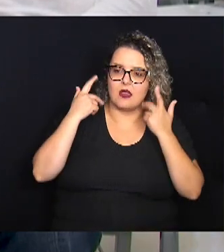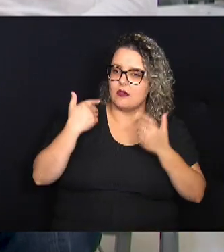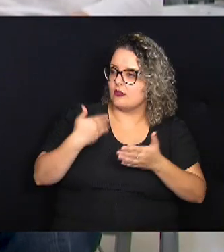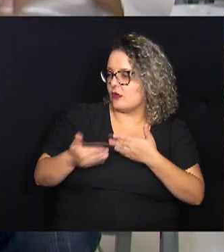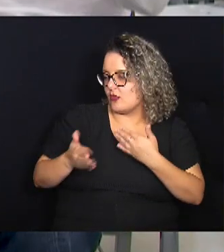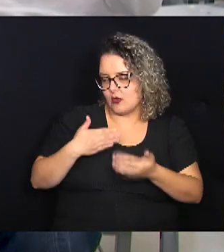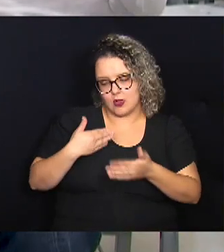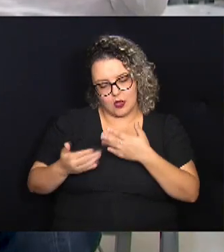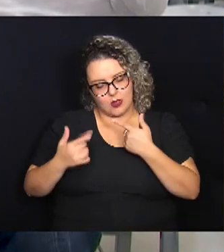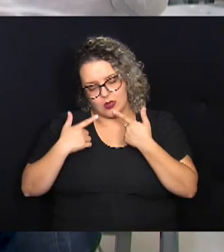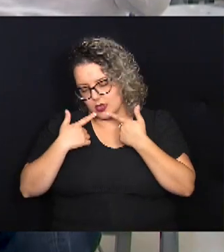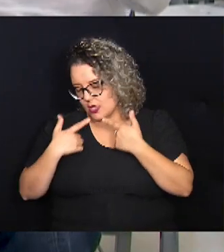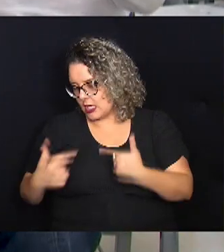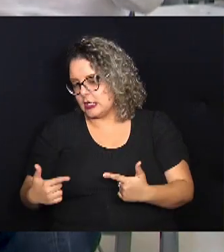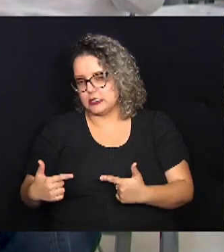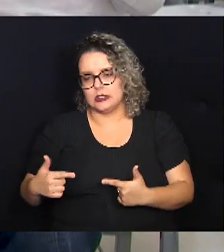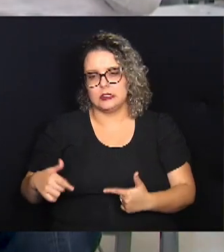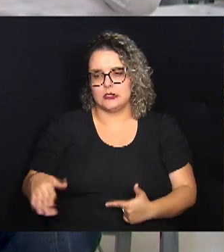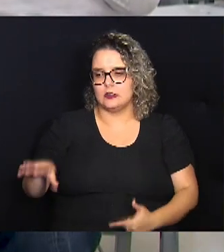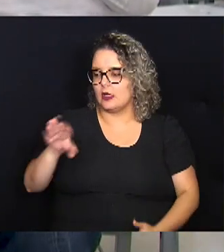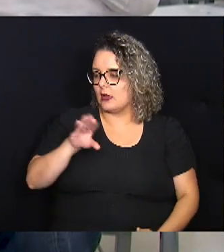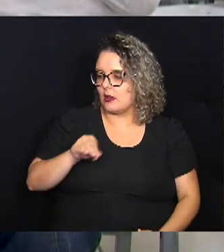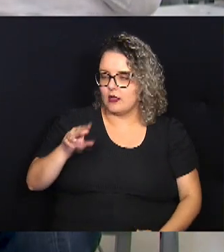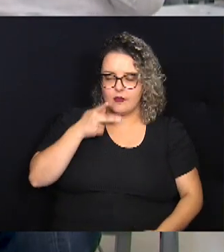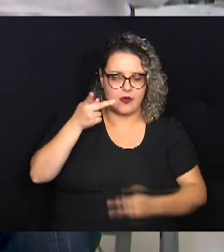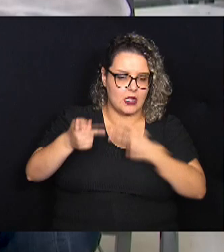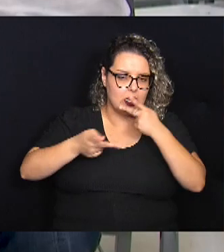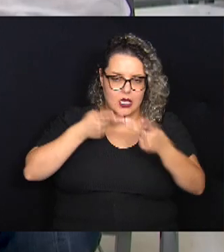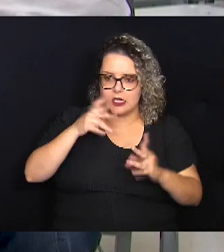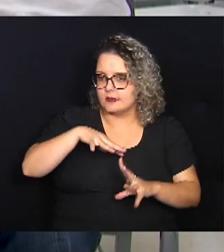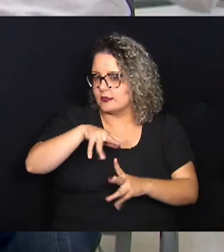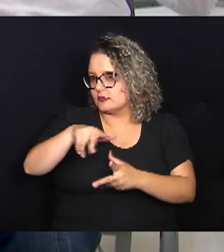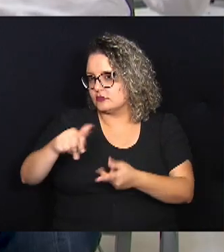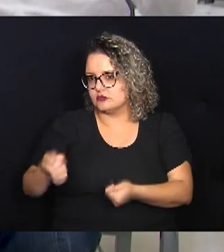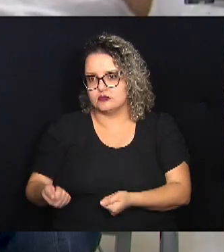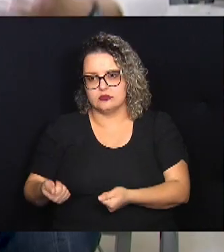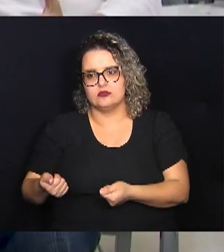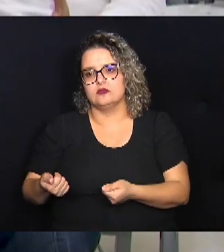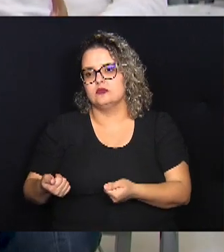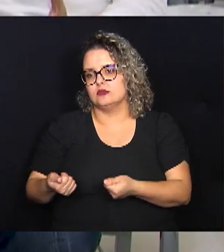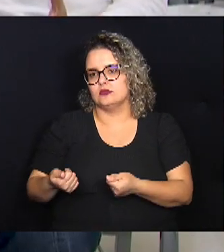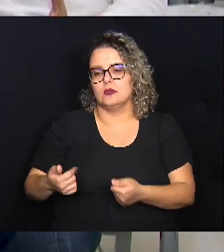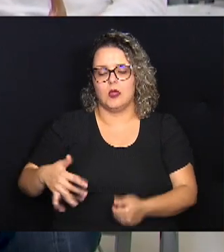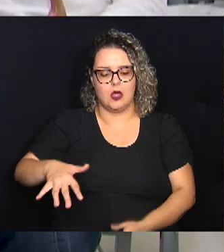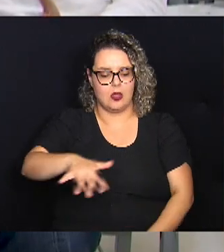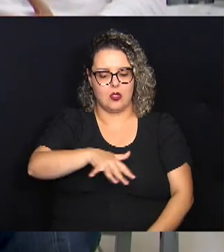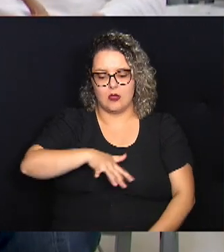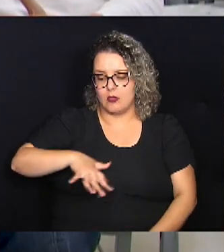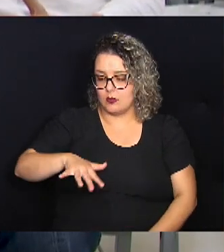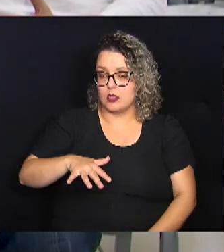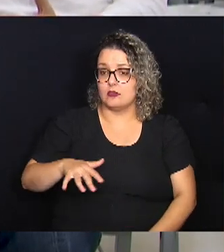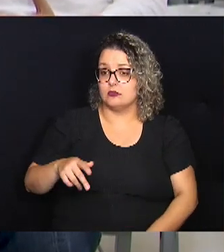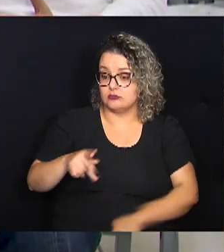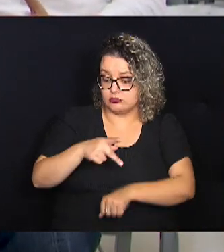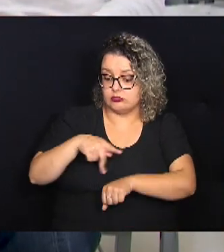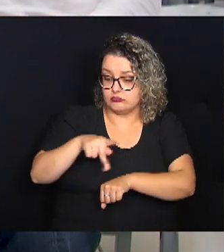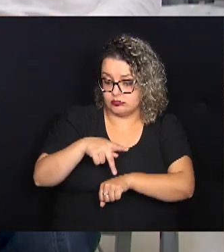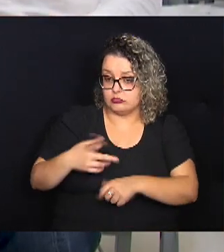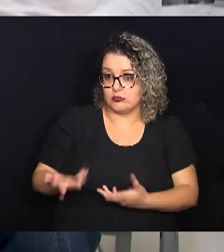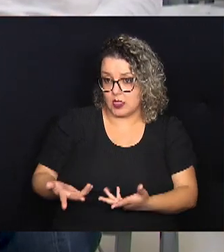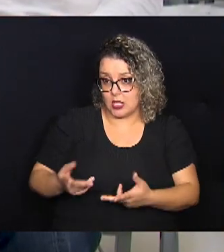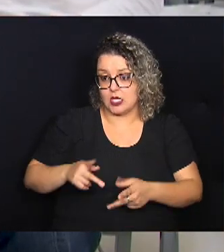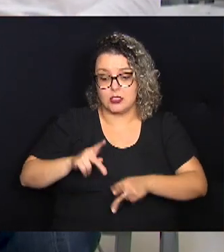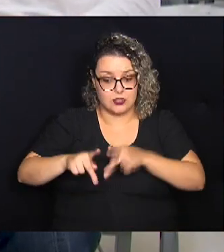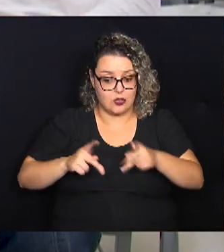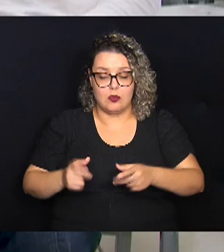língua falada no mundo, né, que seja falada num território de proporções razoáveis, né, tenha variações,